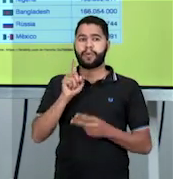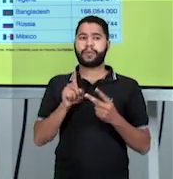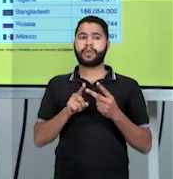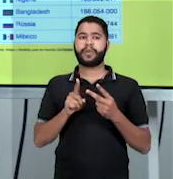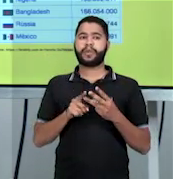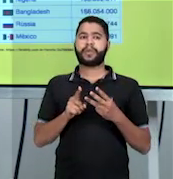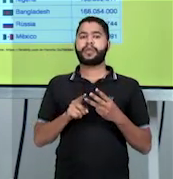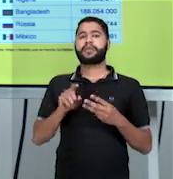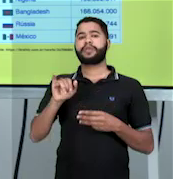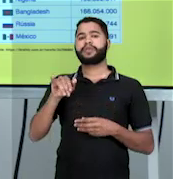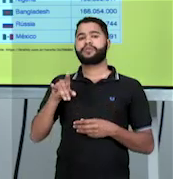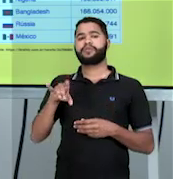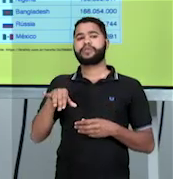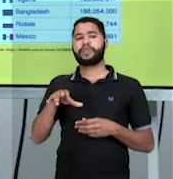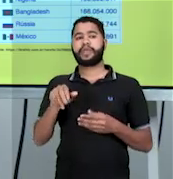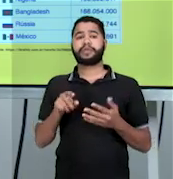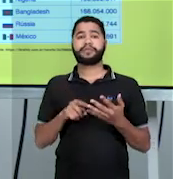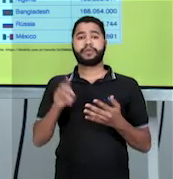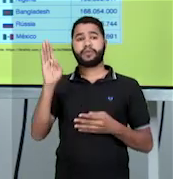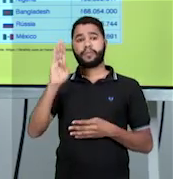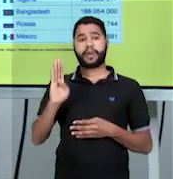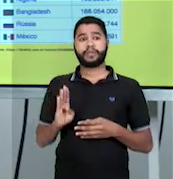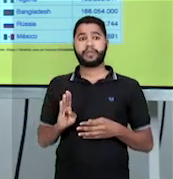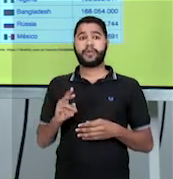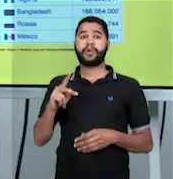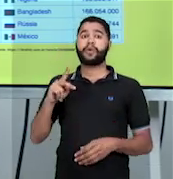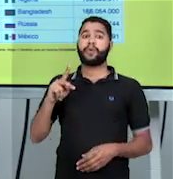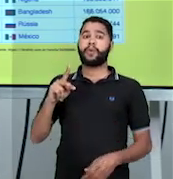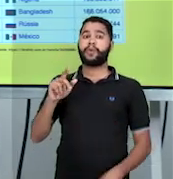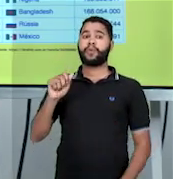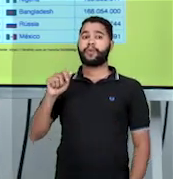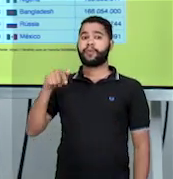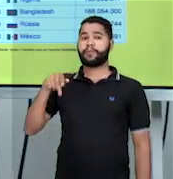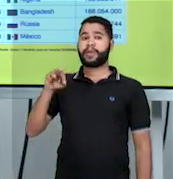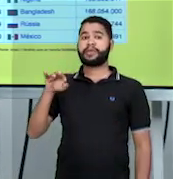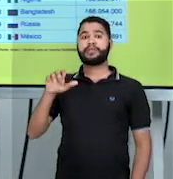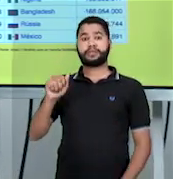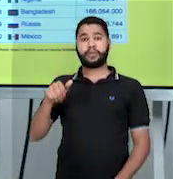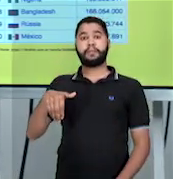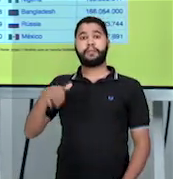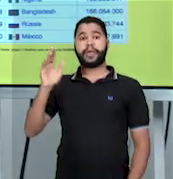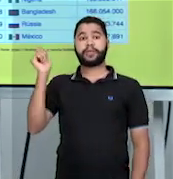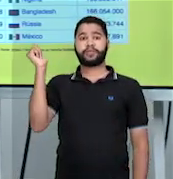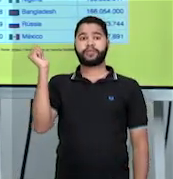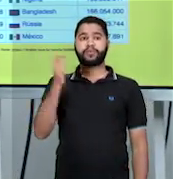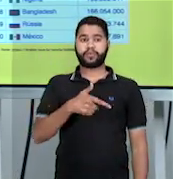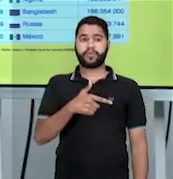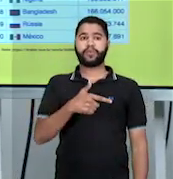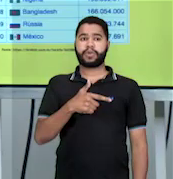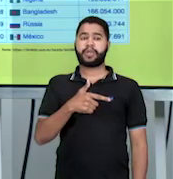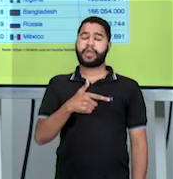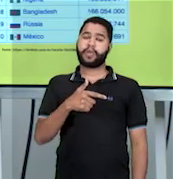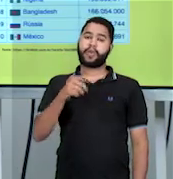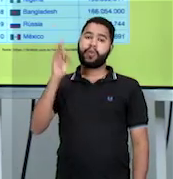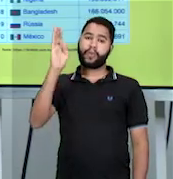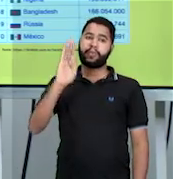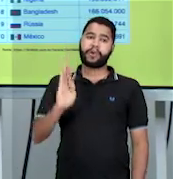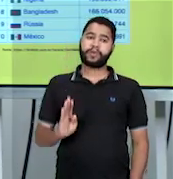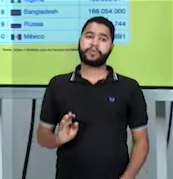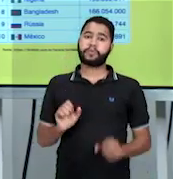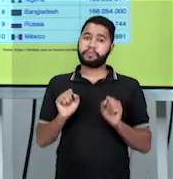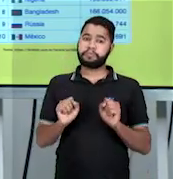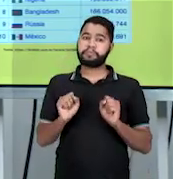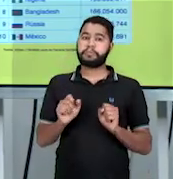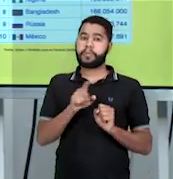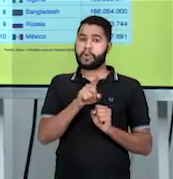Indonésia, o Brasil. A tendência é que o Paquistão também ultrapasse o Brasil em relação à população absoluta daqui a um tempo. Então, pode ter